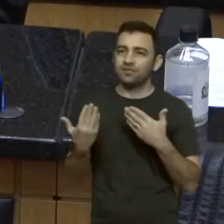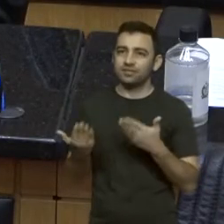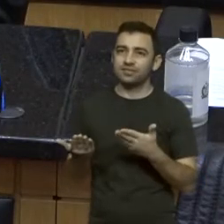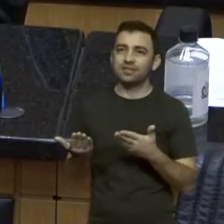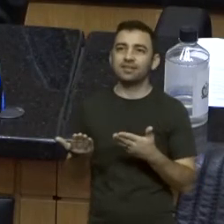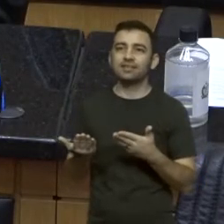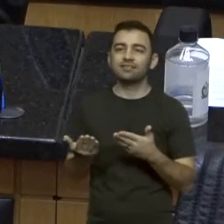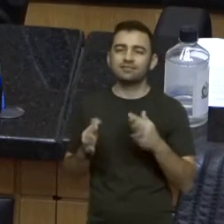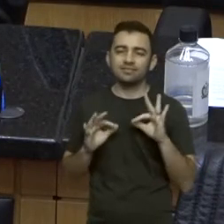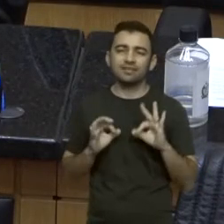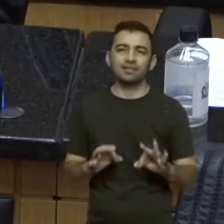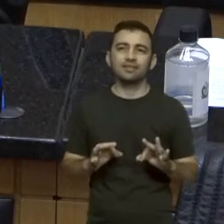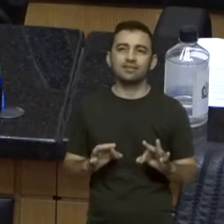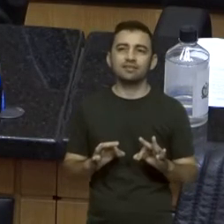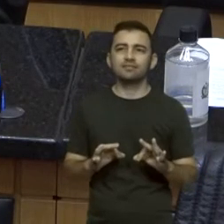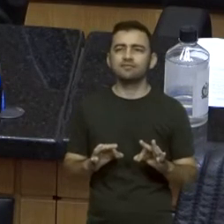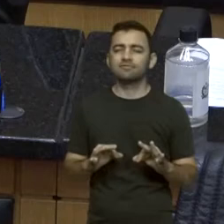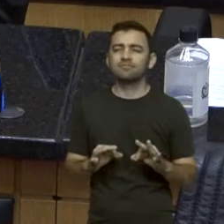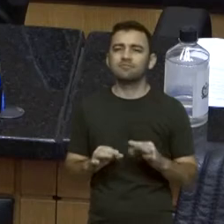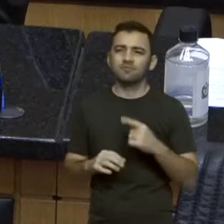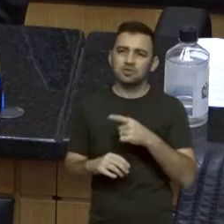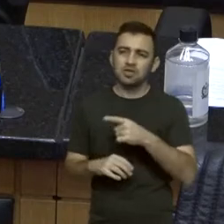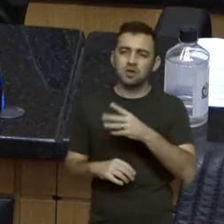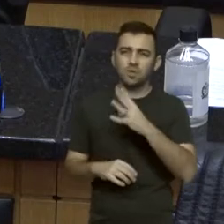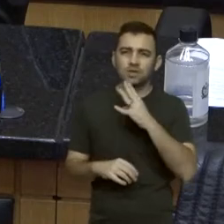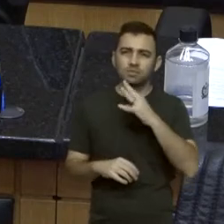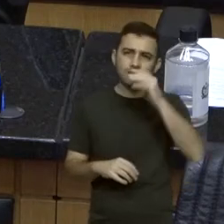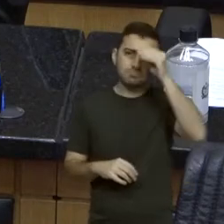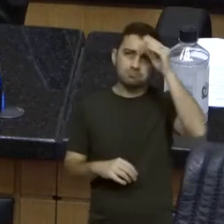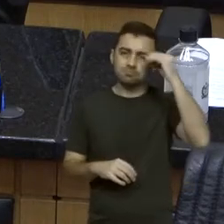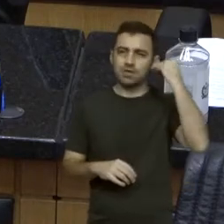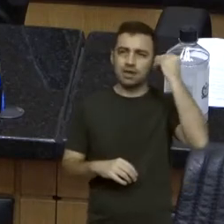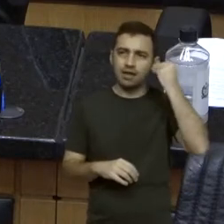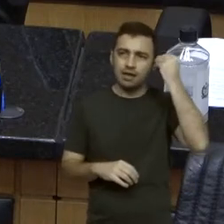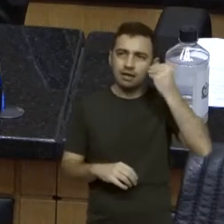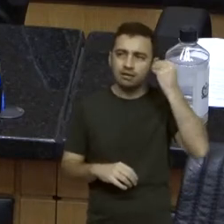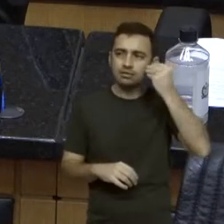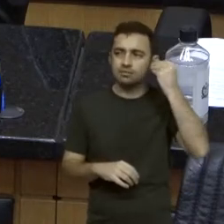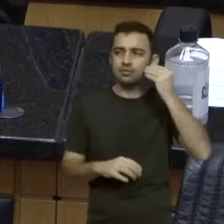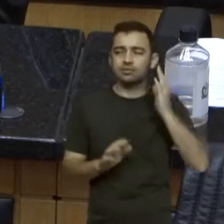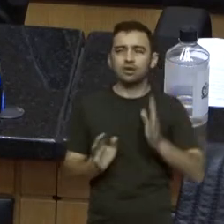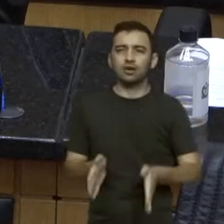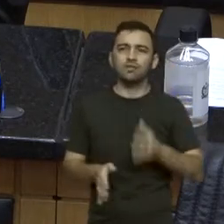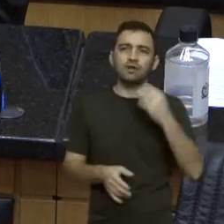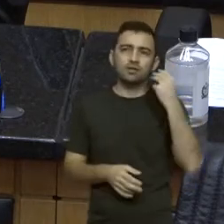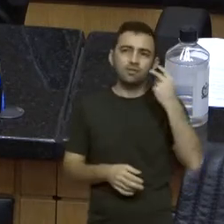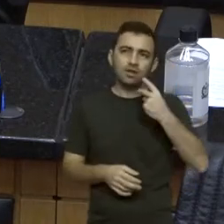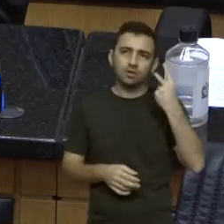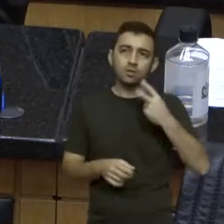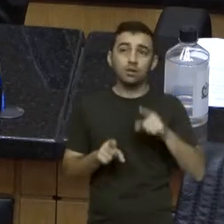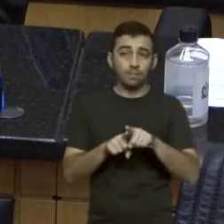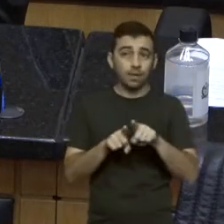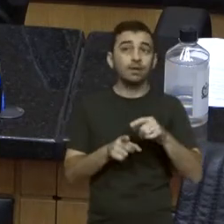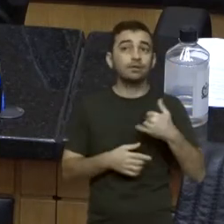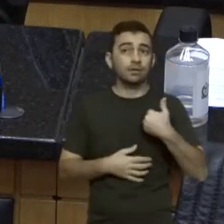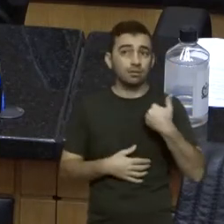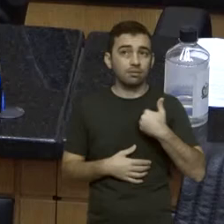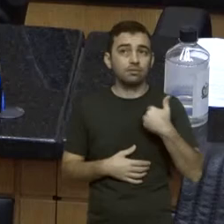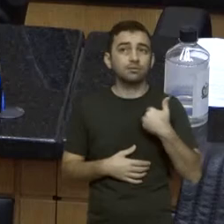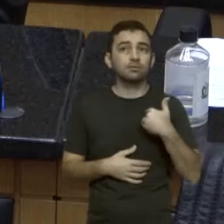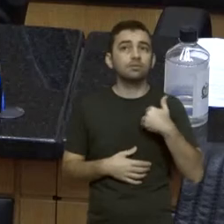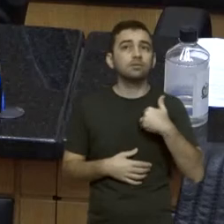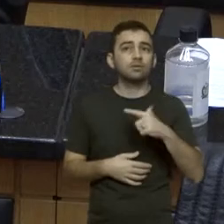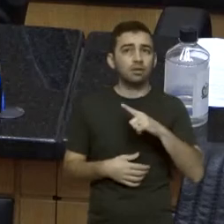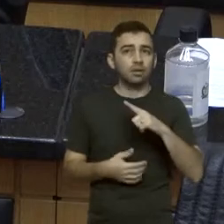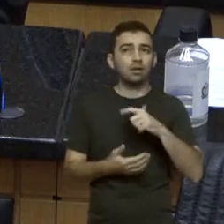seu conhecimento, com a sua experiência já de vereador e pela própria idade, né, que também tem sempre a